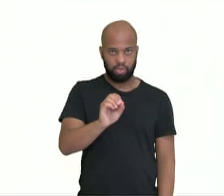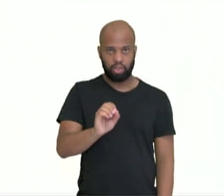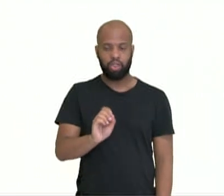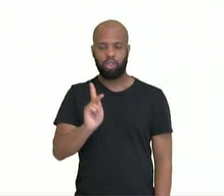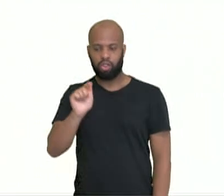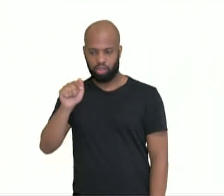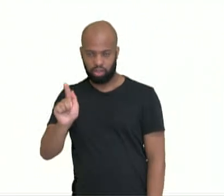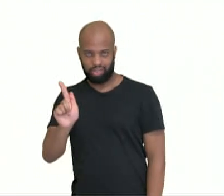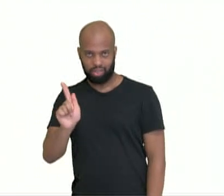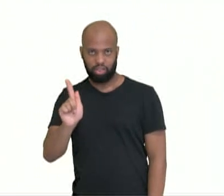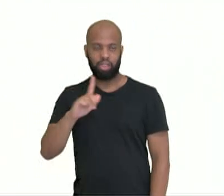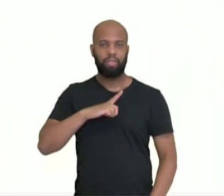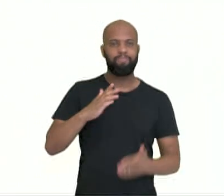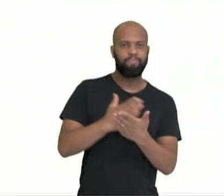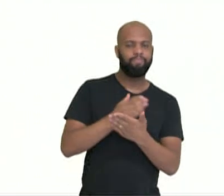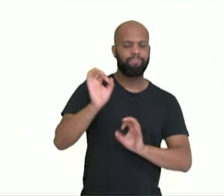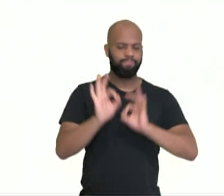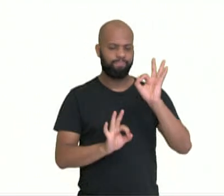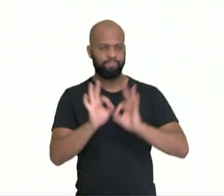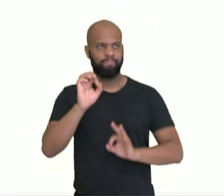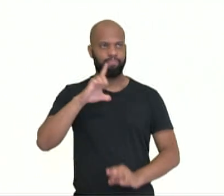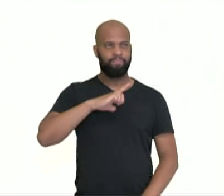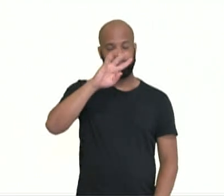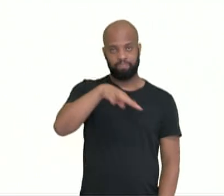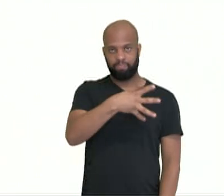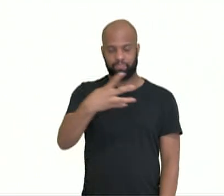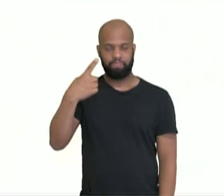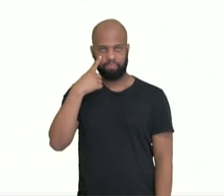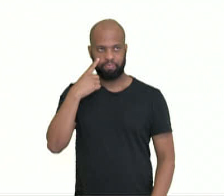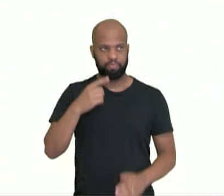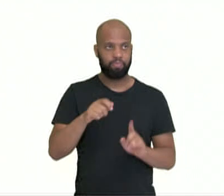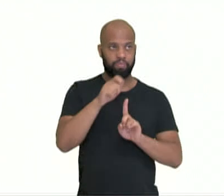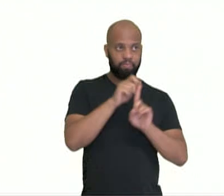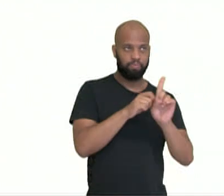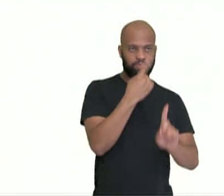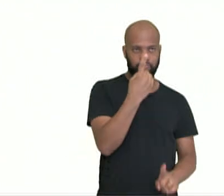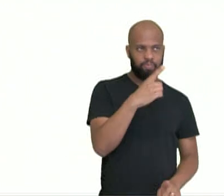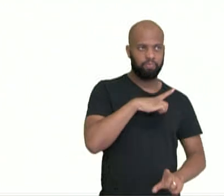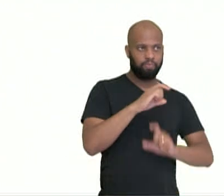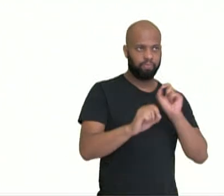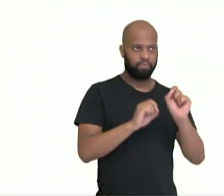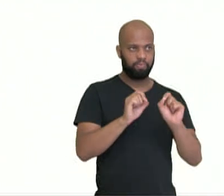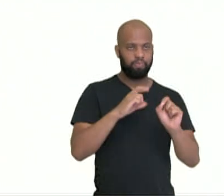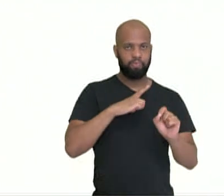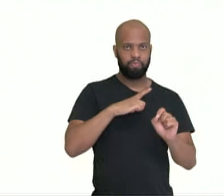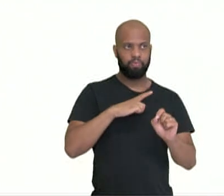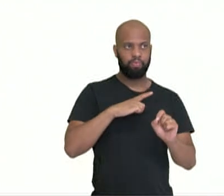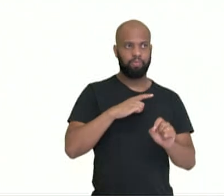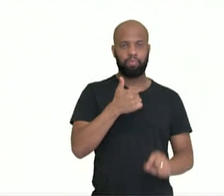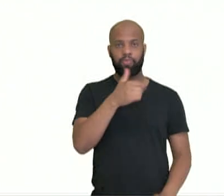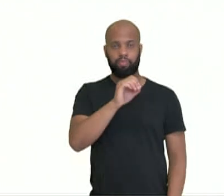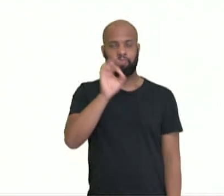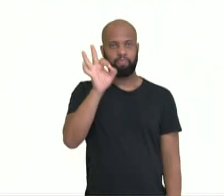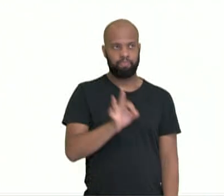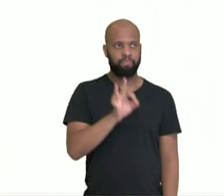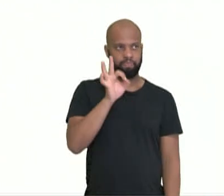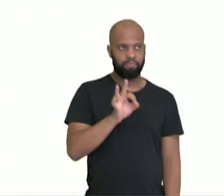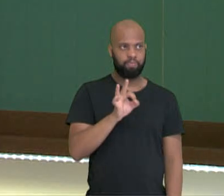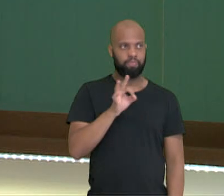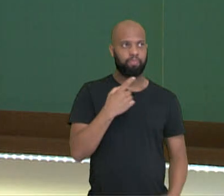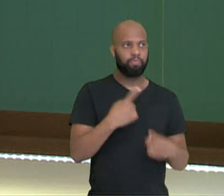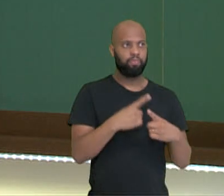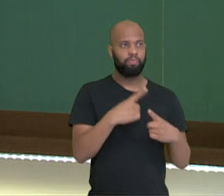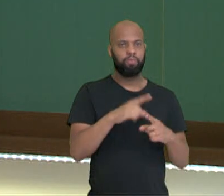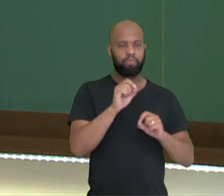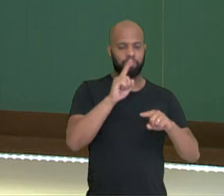reajustes nos últimos meses. Então, vamos ver a tabela. No mês 1, o reajuste do custo foi de 10%. O custo